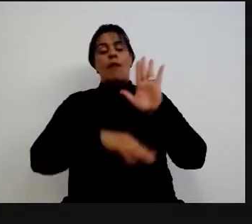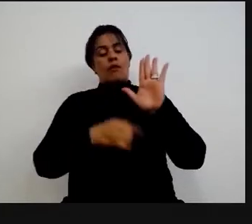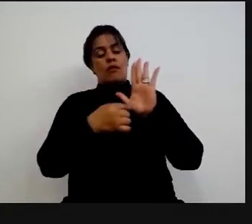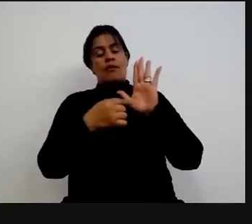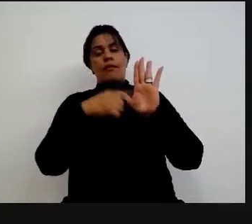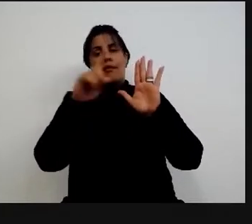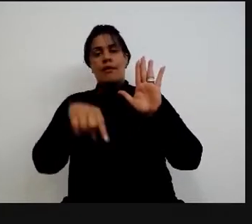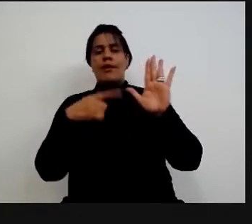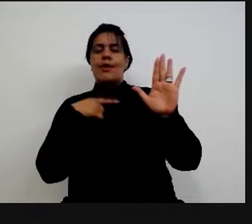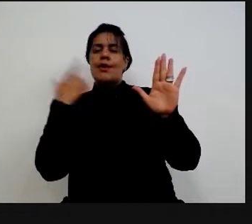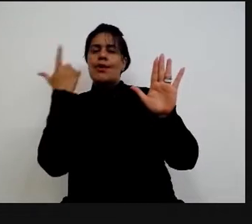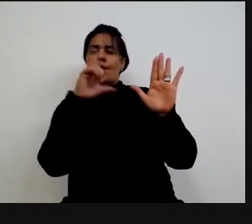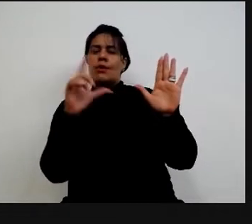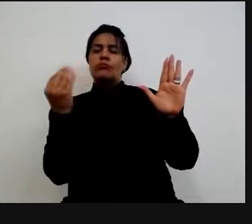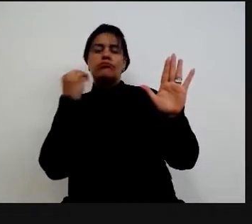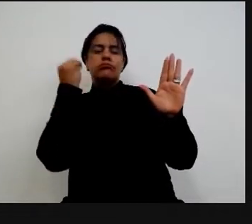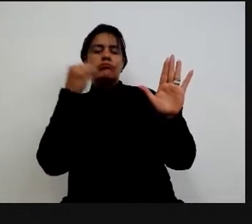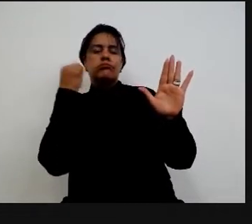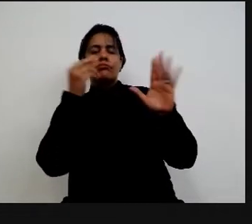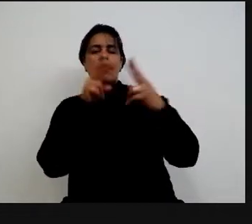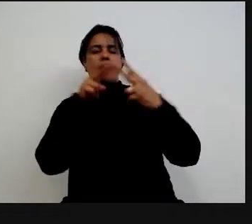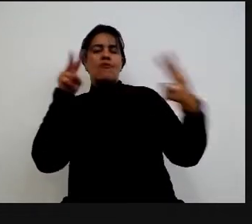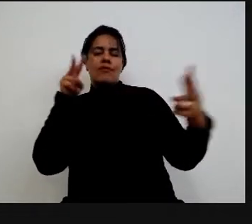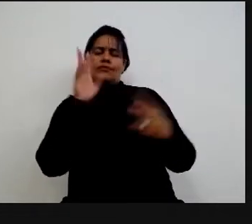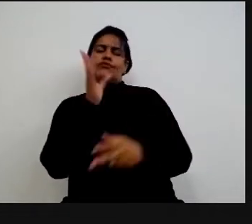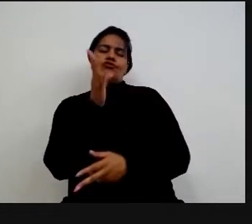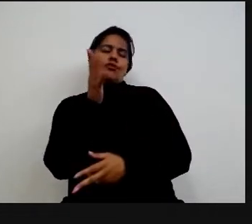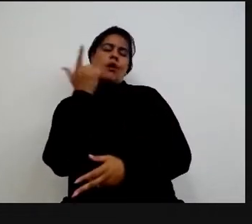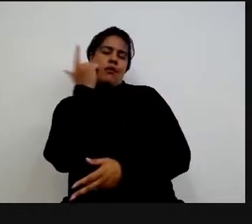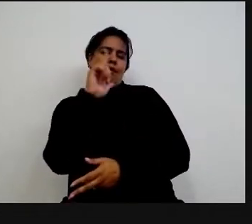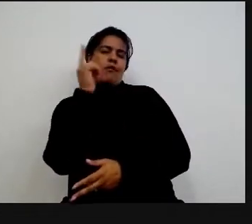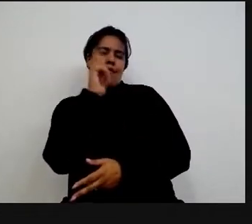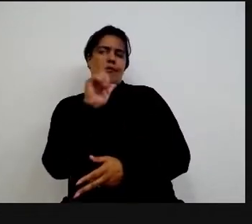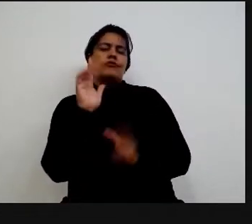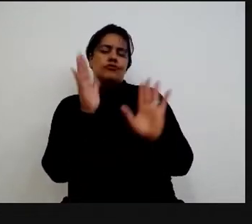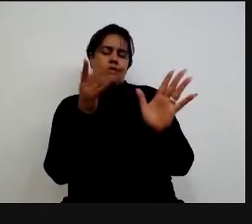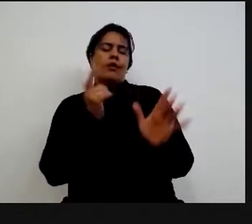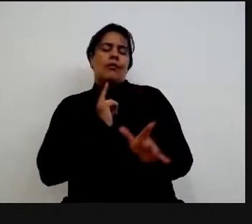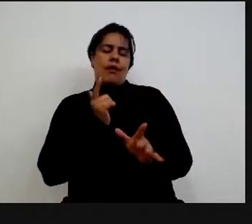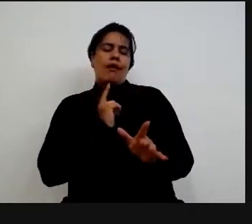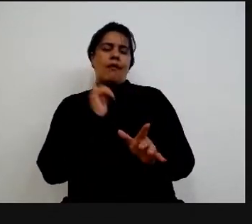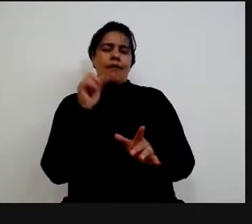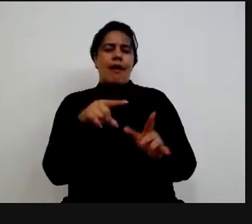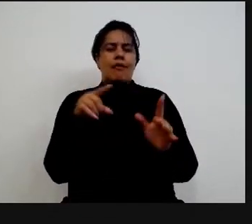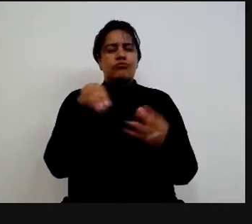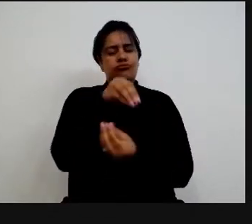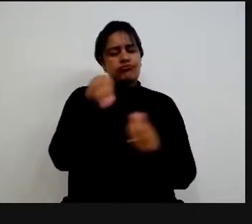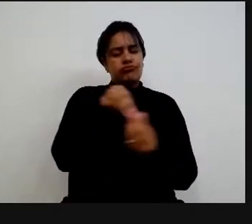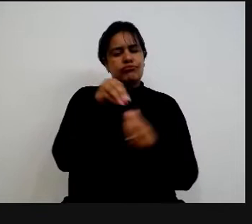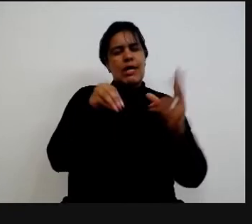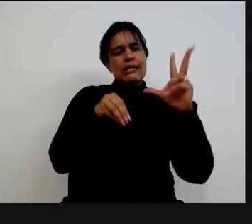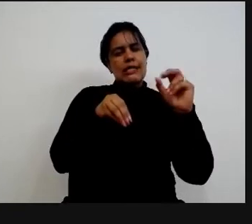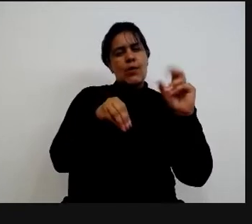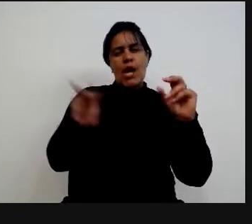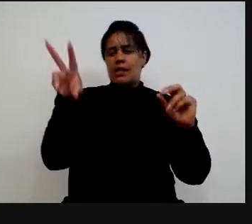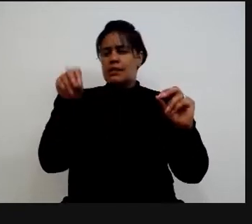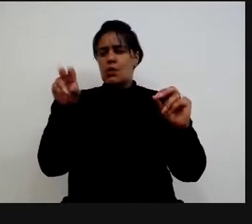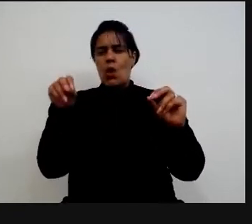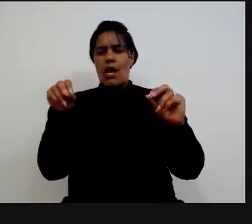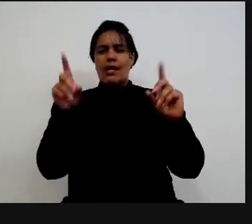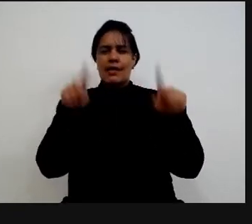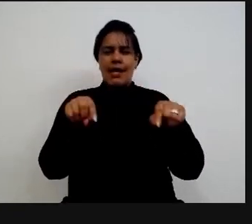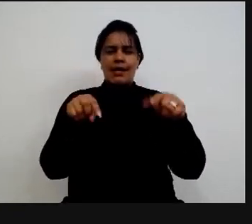essa experimentação do EAD. Né? Há algum tempo, a gente já vinha ali naquela mescla 50-50,